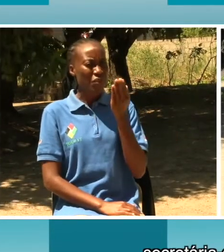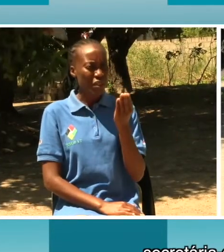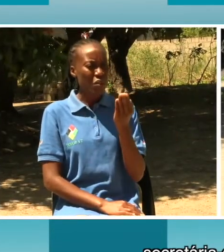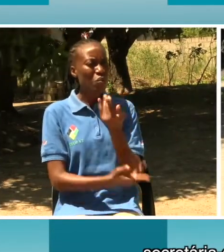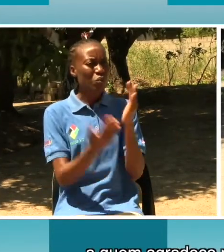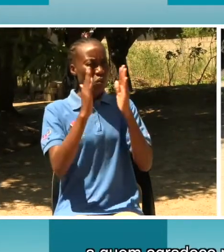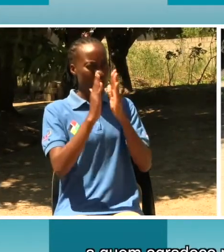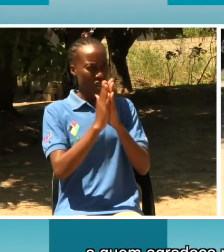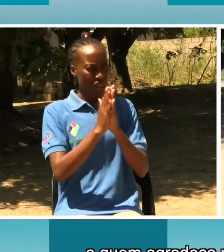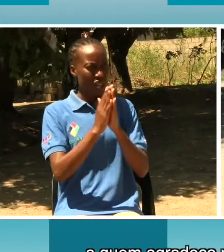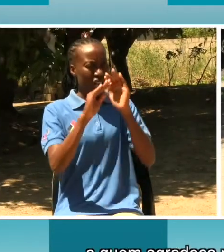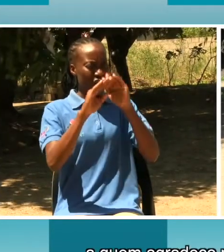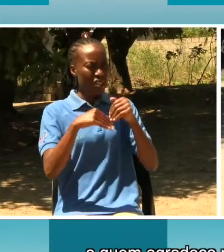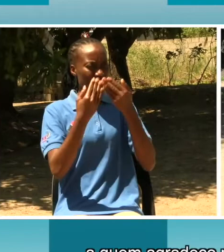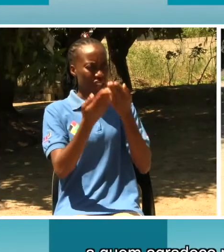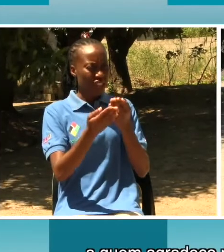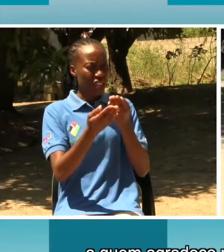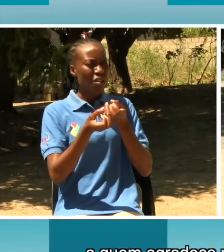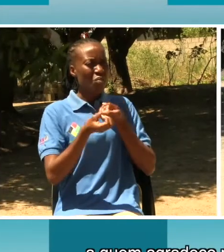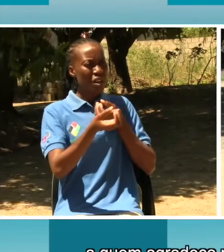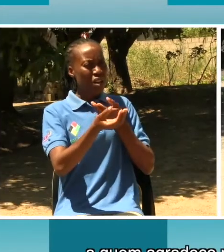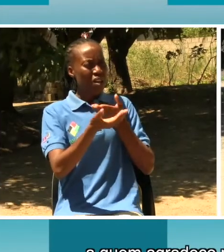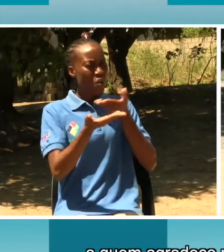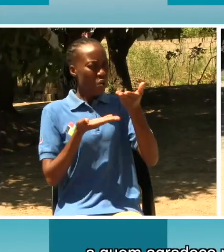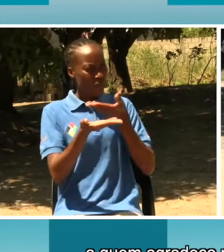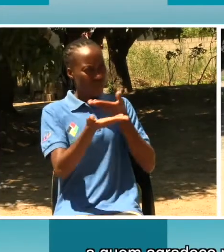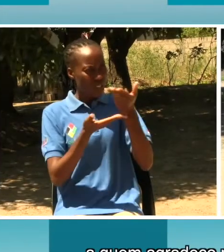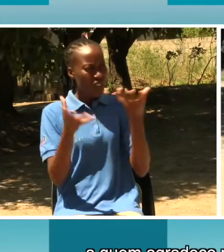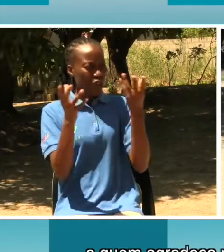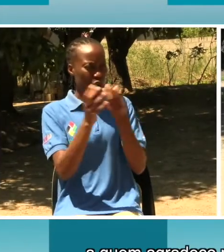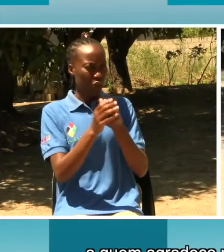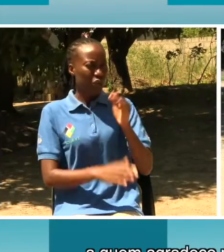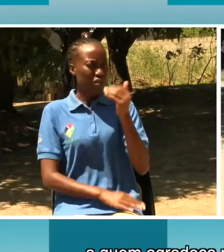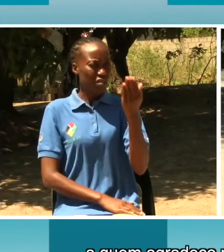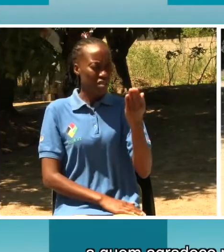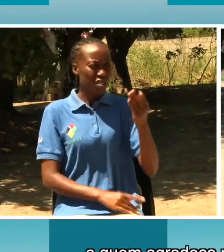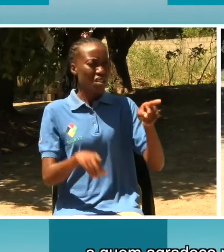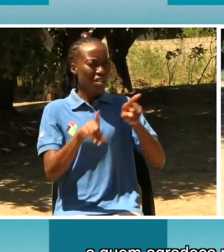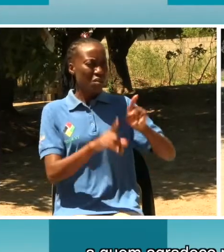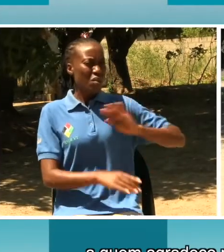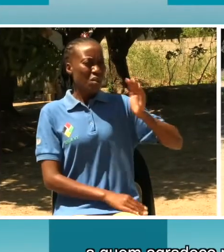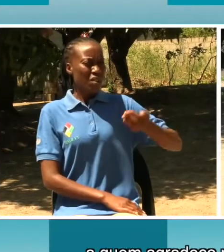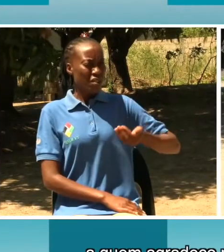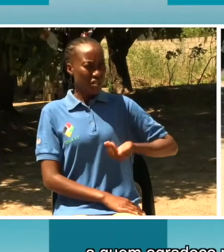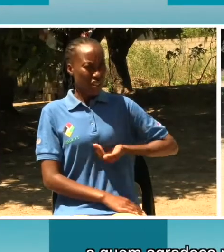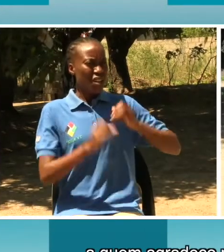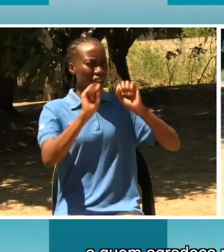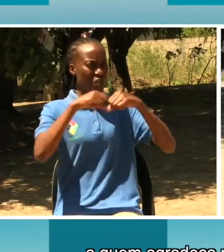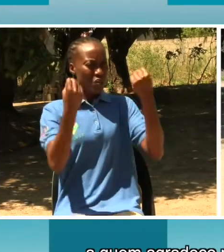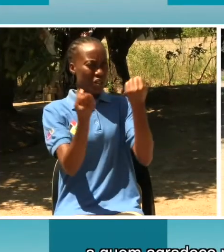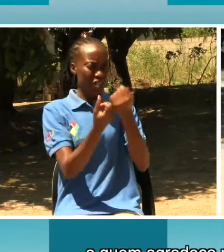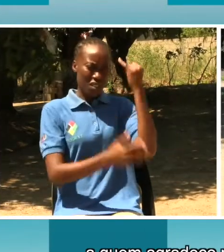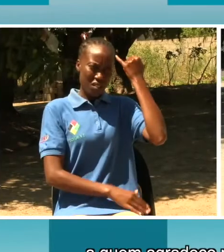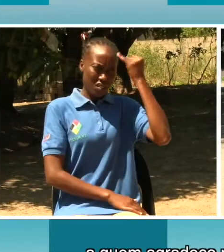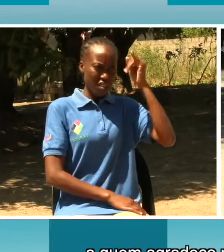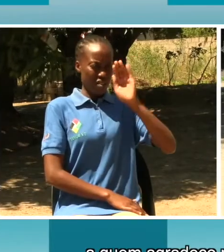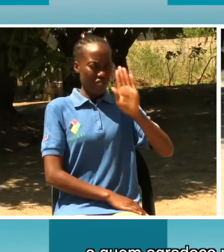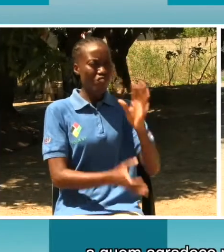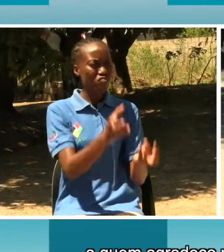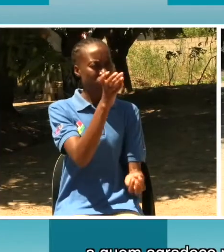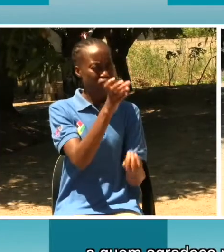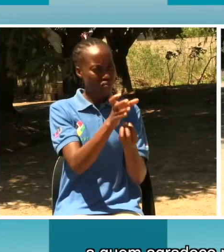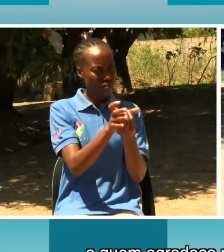Surdas, a quem agradeço estarmos cá para falar em torno de si e também da associação que ela teve a